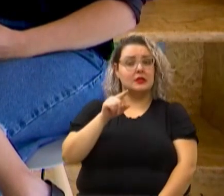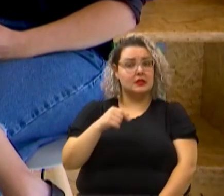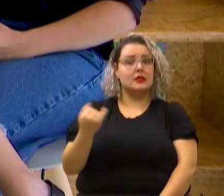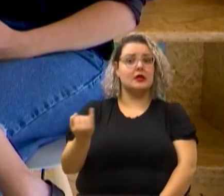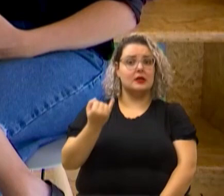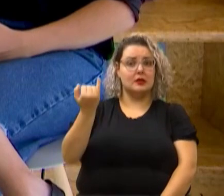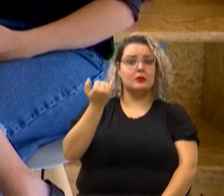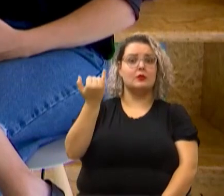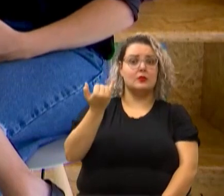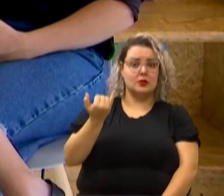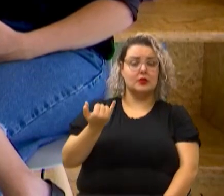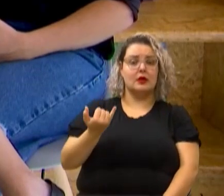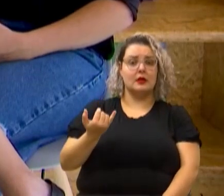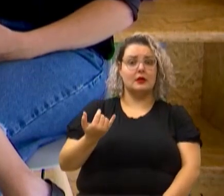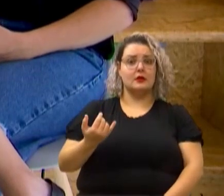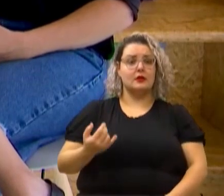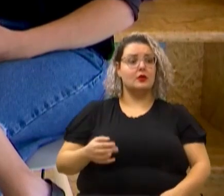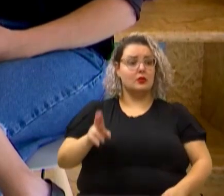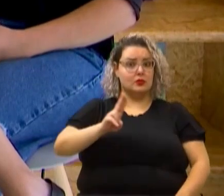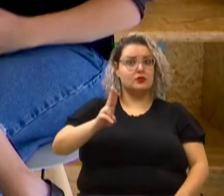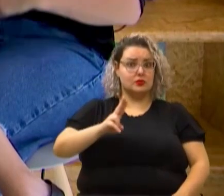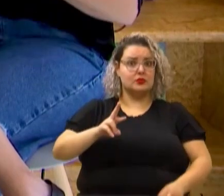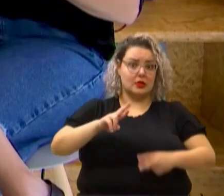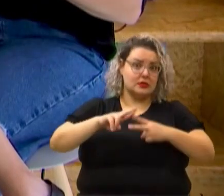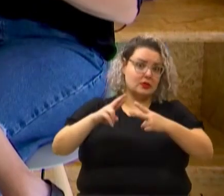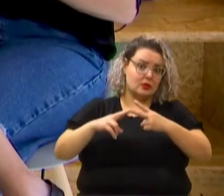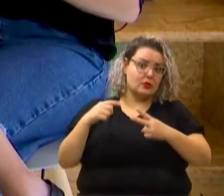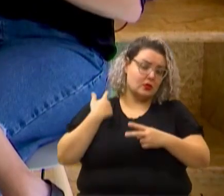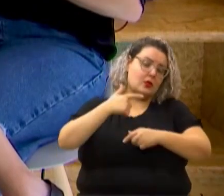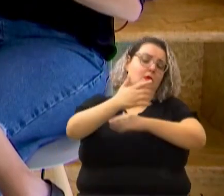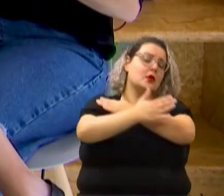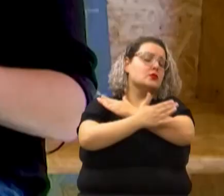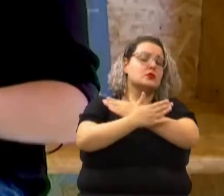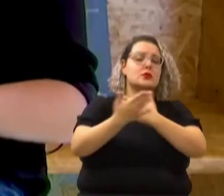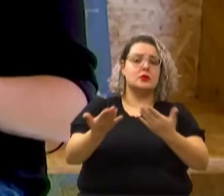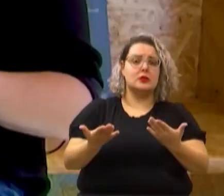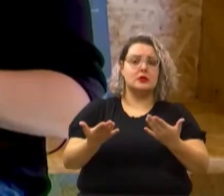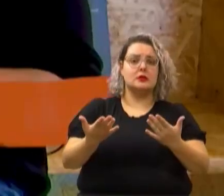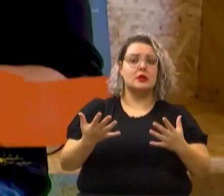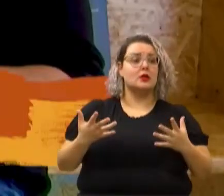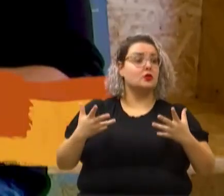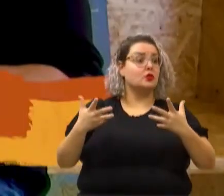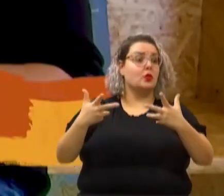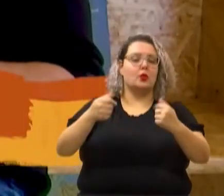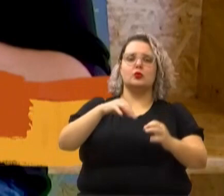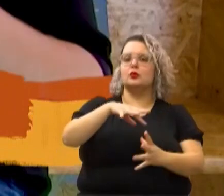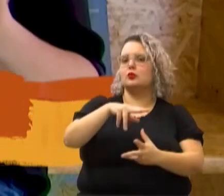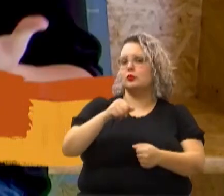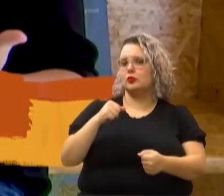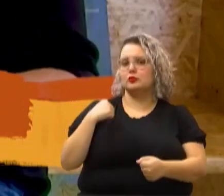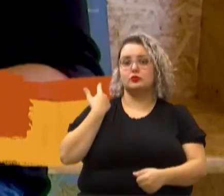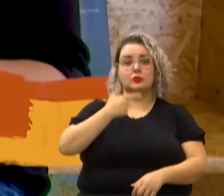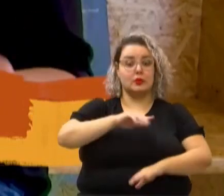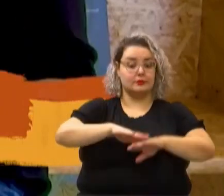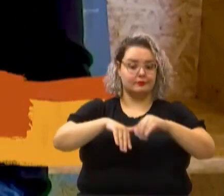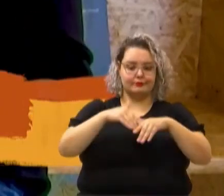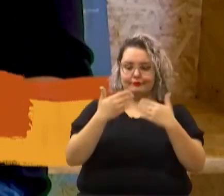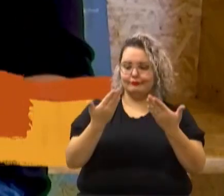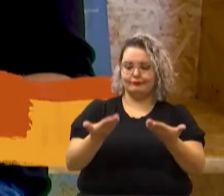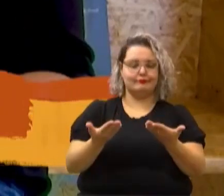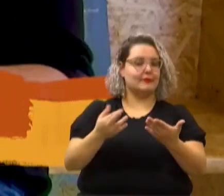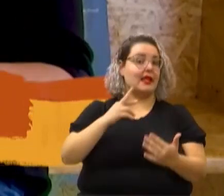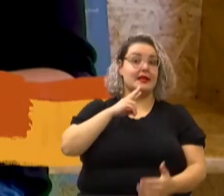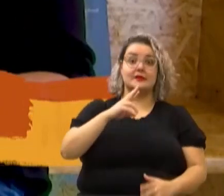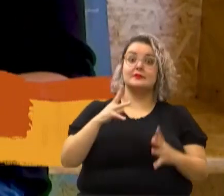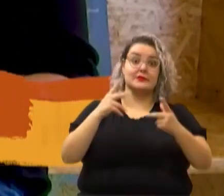a gente utilizar esse recurso ao nosso favor mesmo né a gente tem um universo inteiro as nossas mãos as respostas para todas